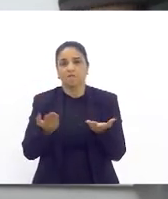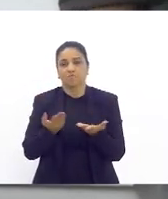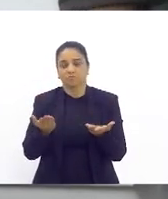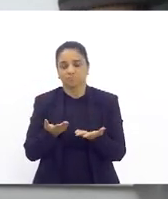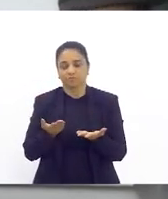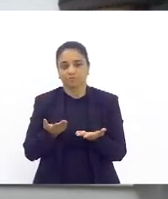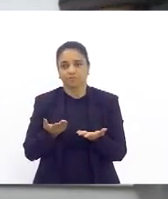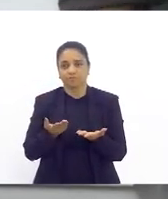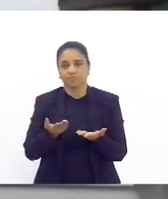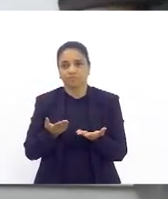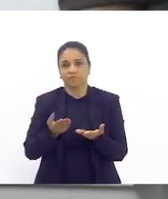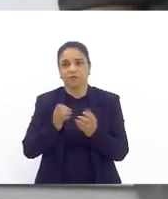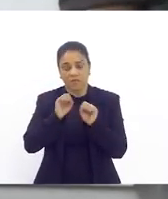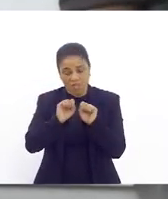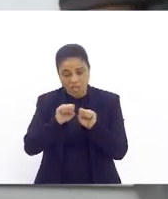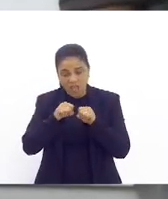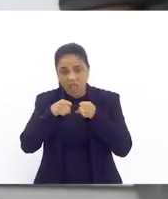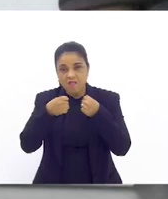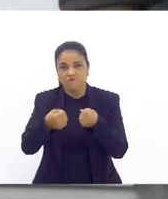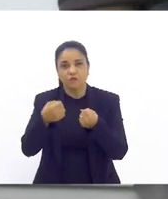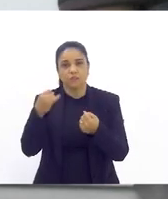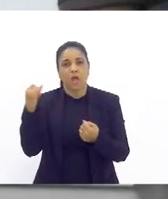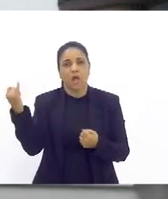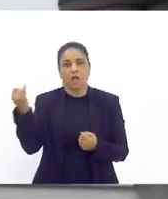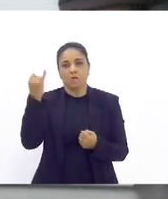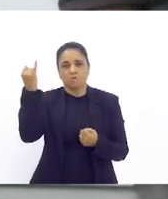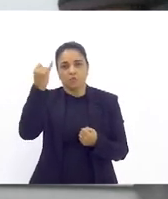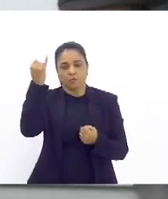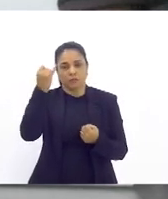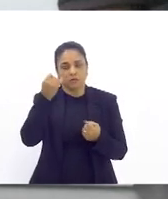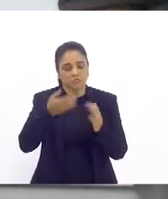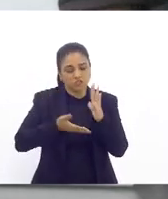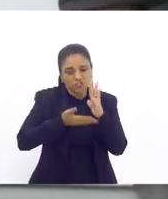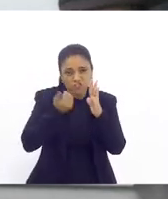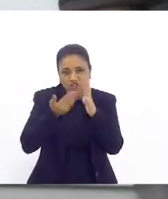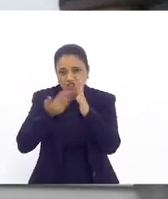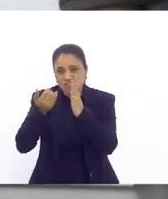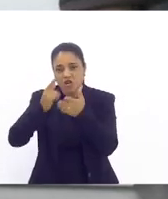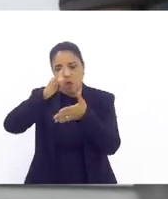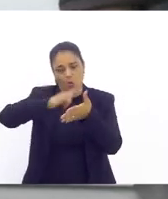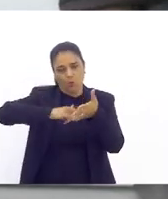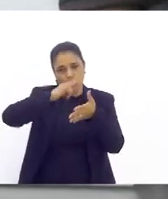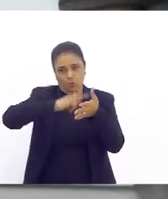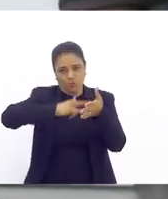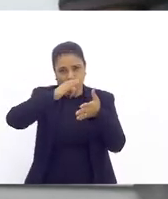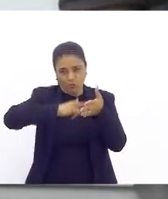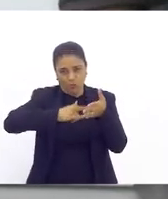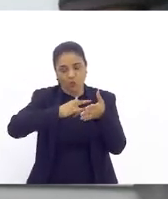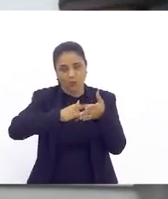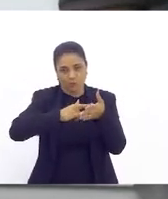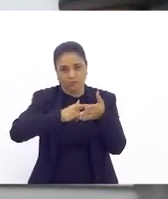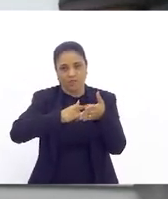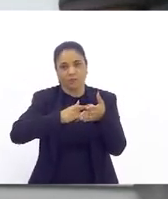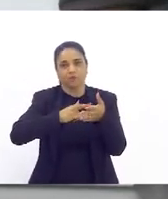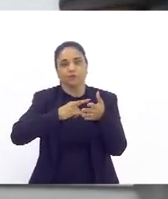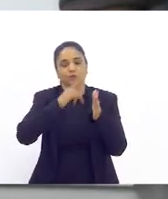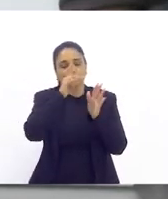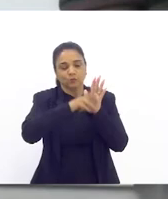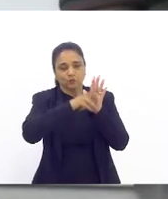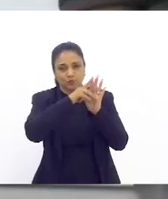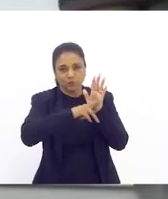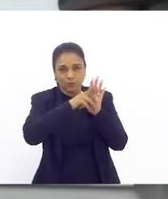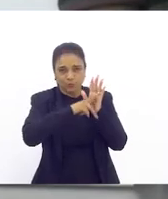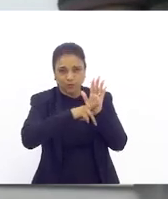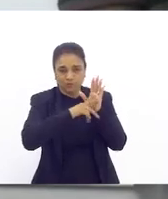eu quero reforçar a importância do desarquivamento desse desse documento do plano Estadual de Educação